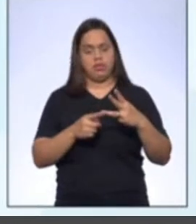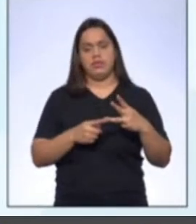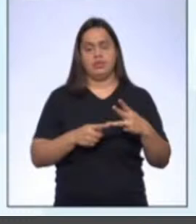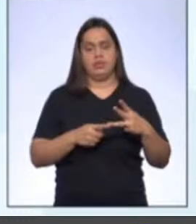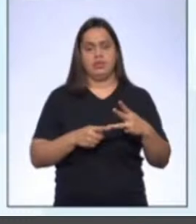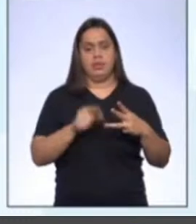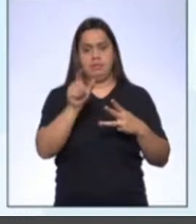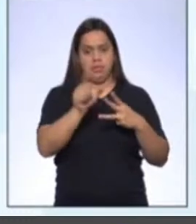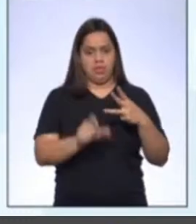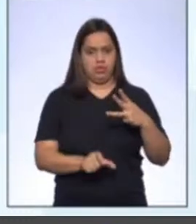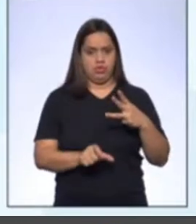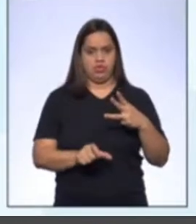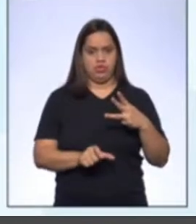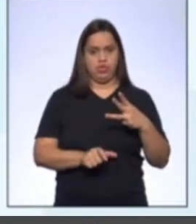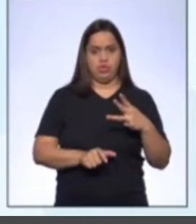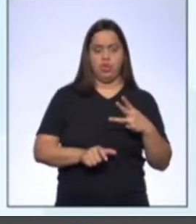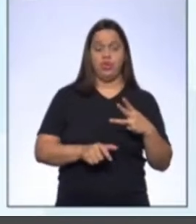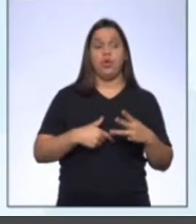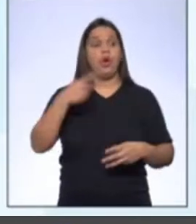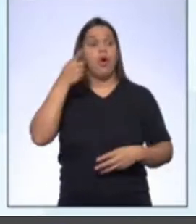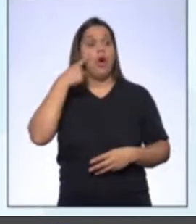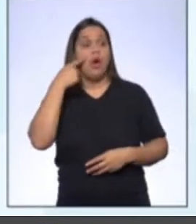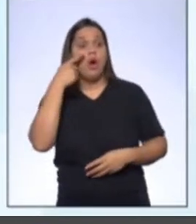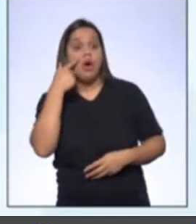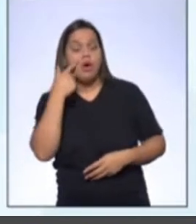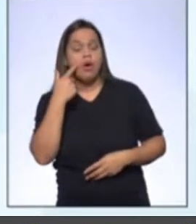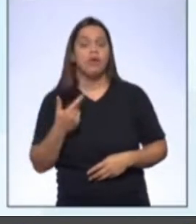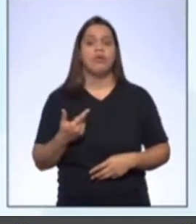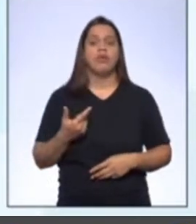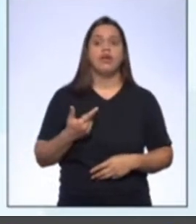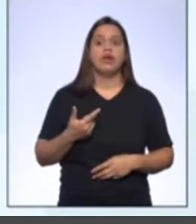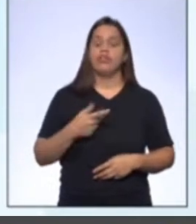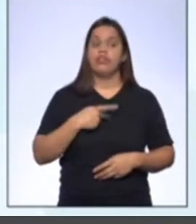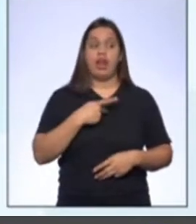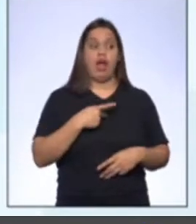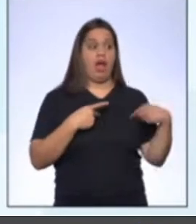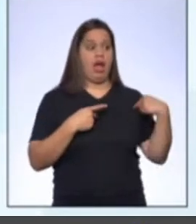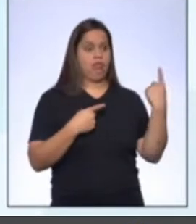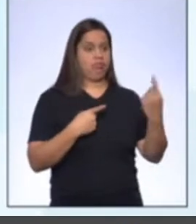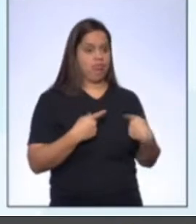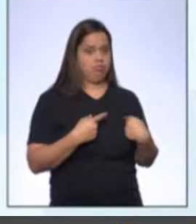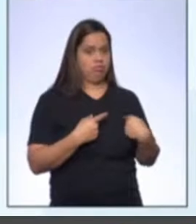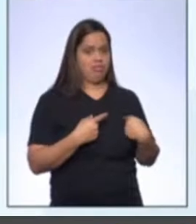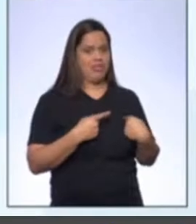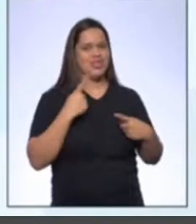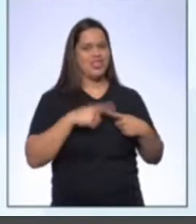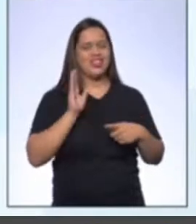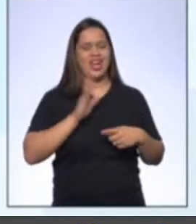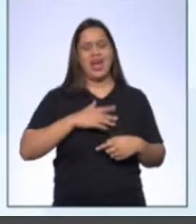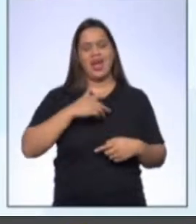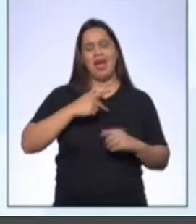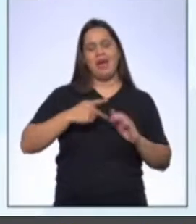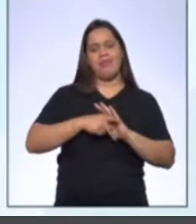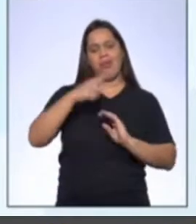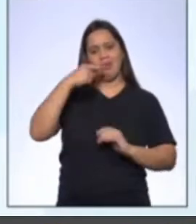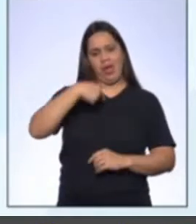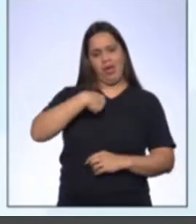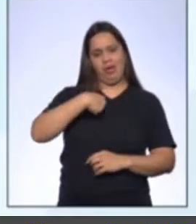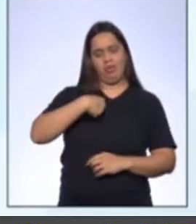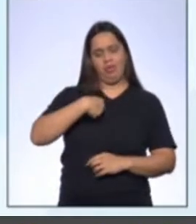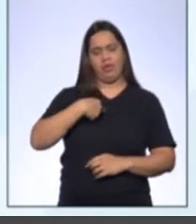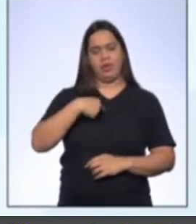só, a gente acabou de chegar. Não posso falar assim, a gente acabou de chegar. Eu já estou sendo pessoal. A impessoalidade vai